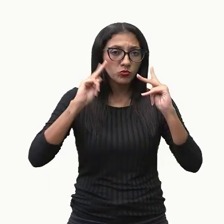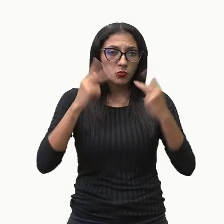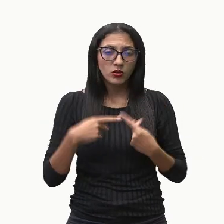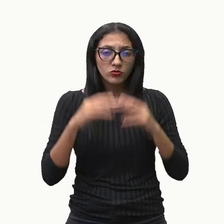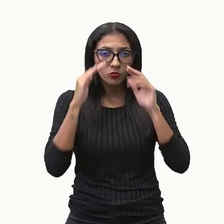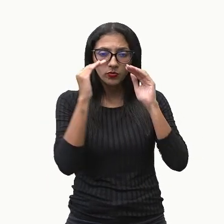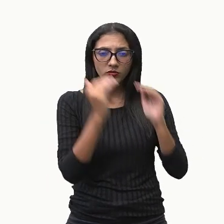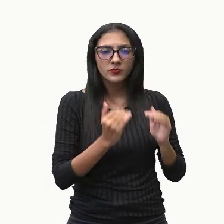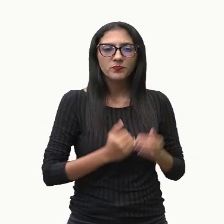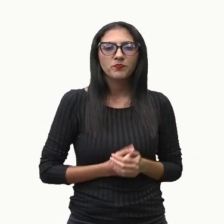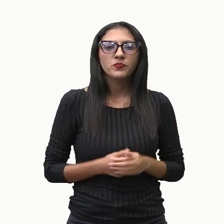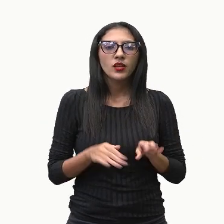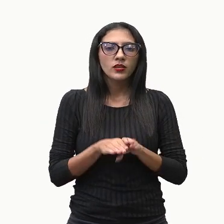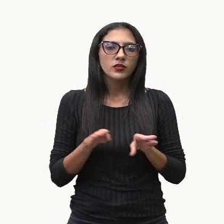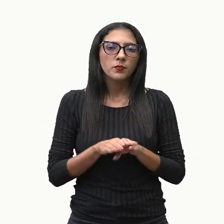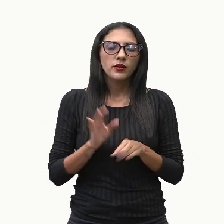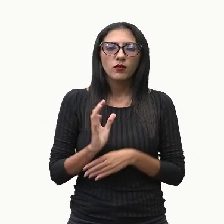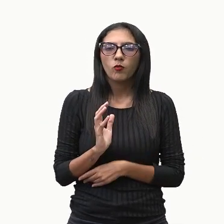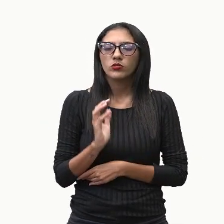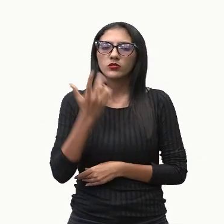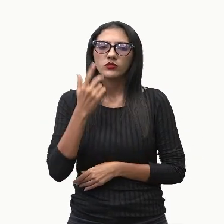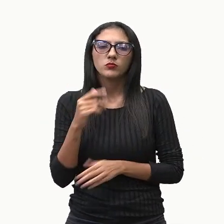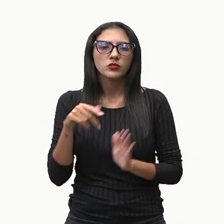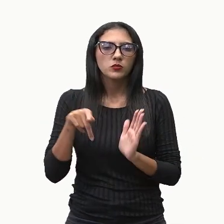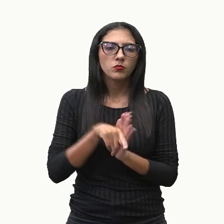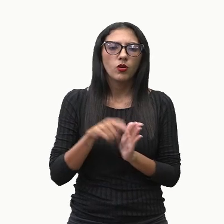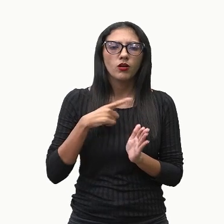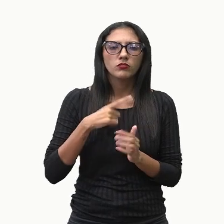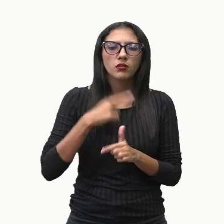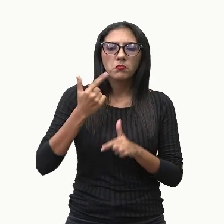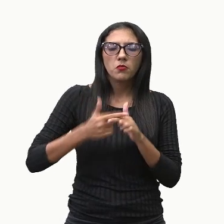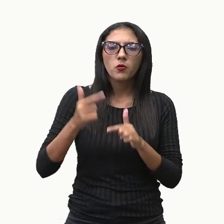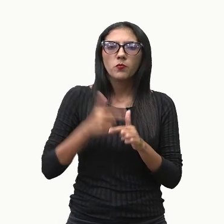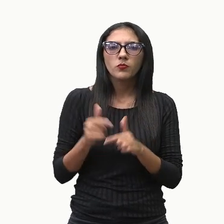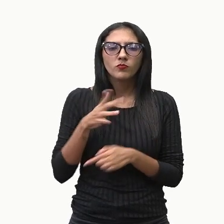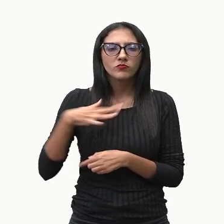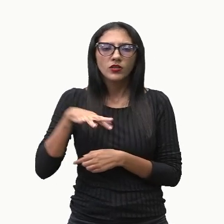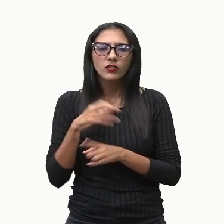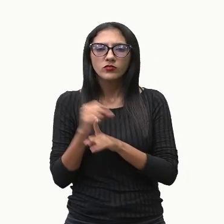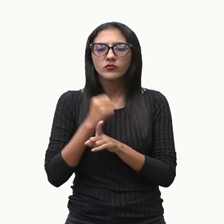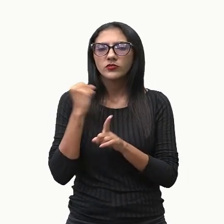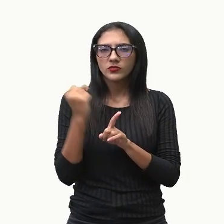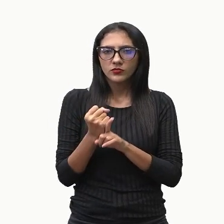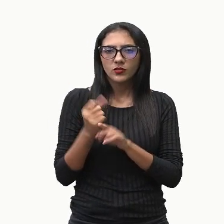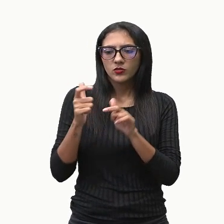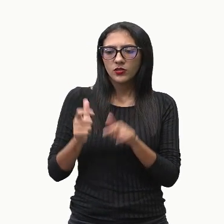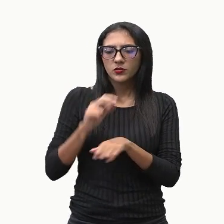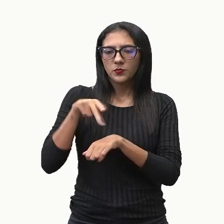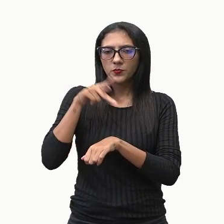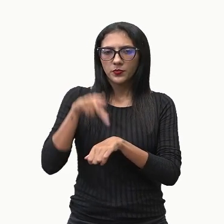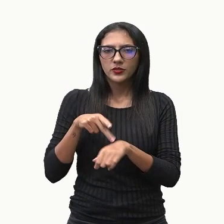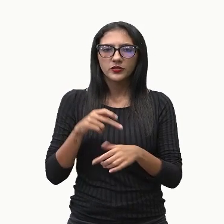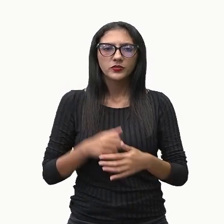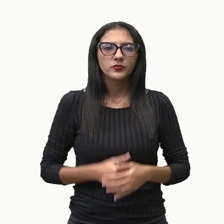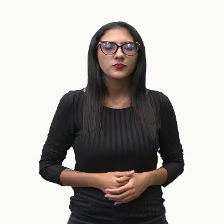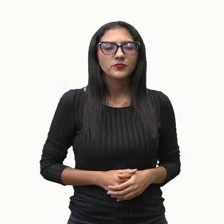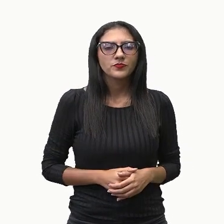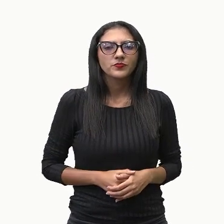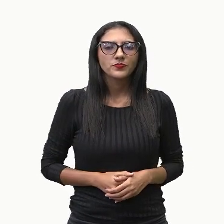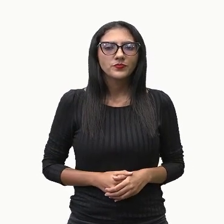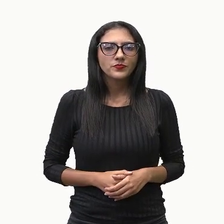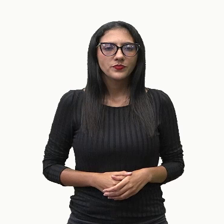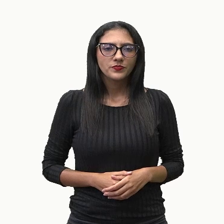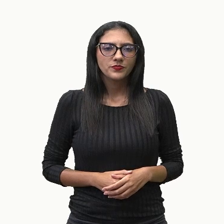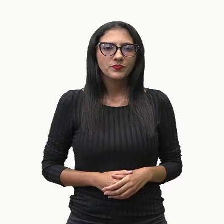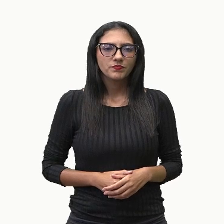que perturbam seriamente a ordem pública. Vamos aqui adiante, vejam